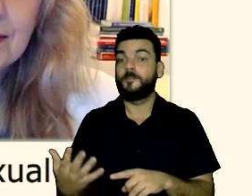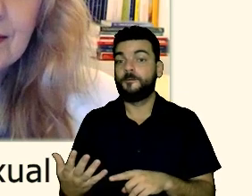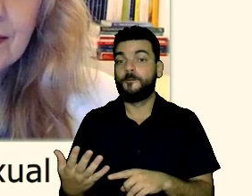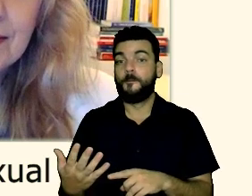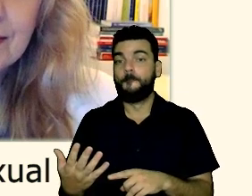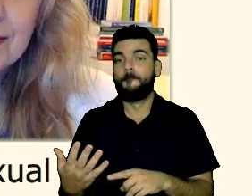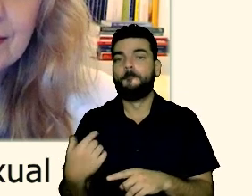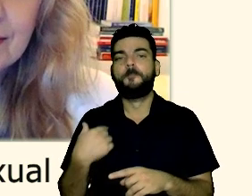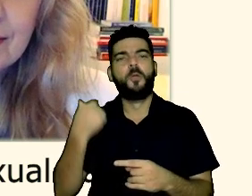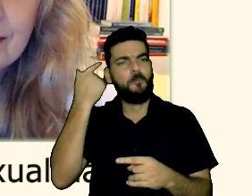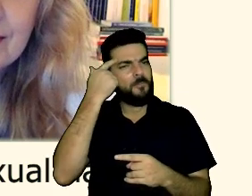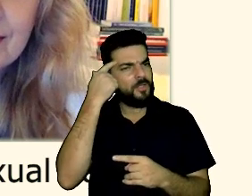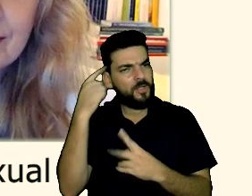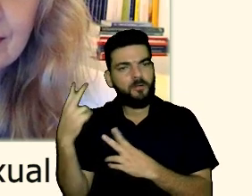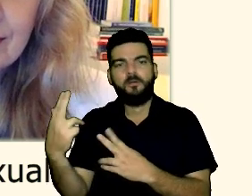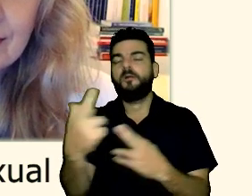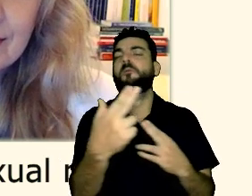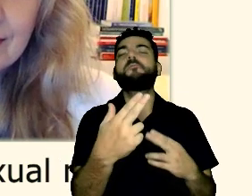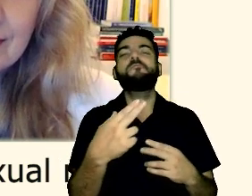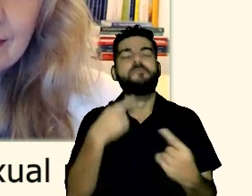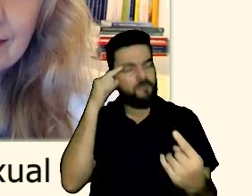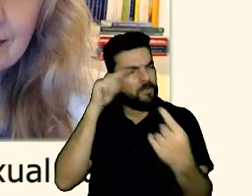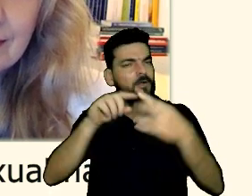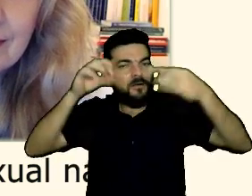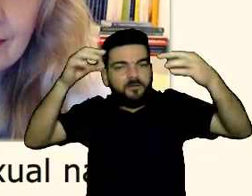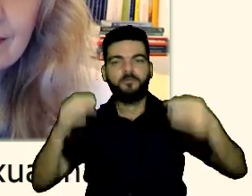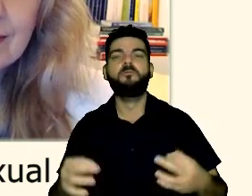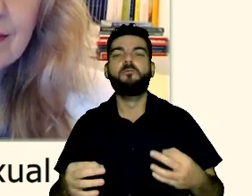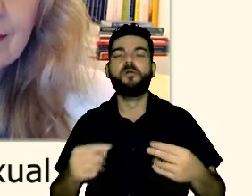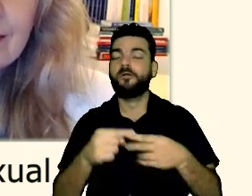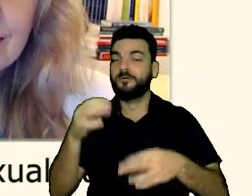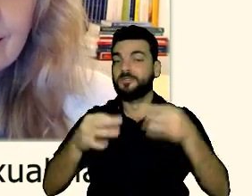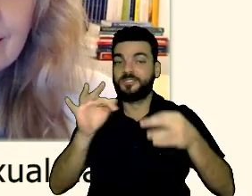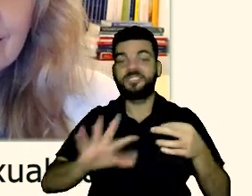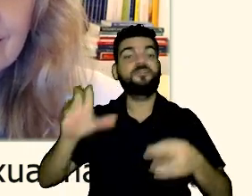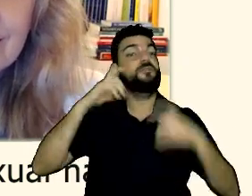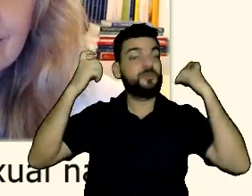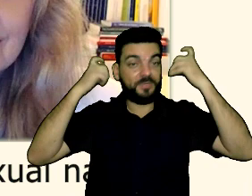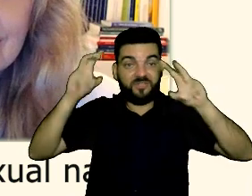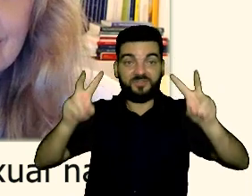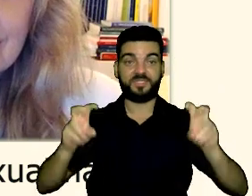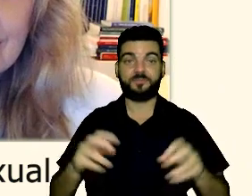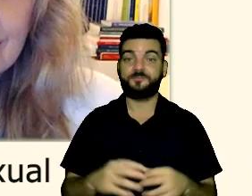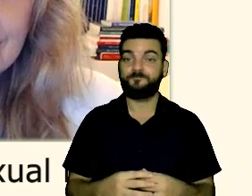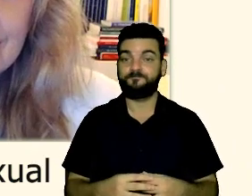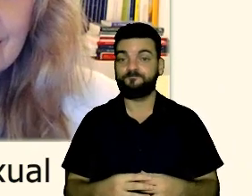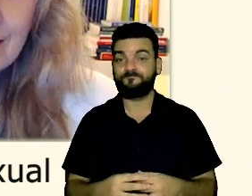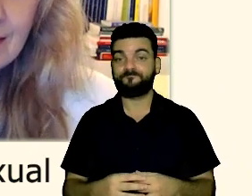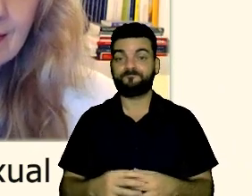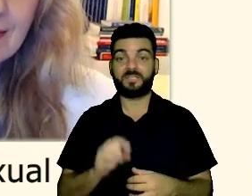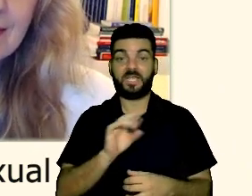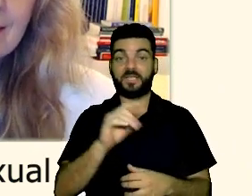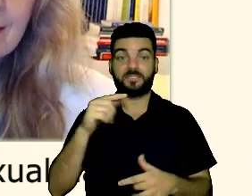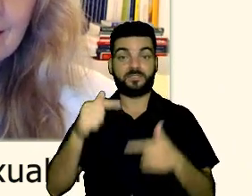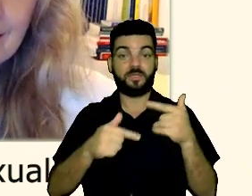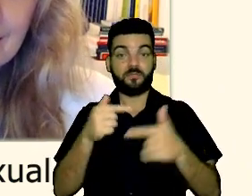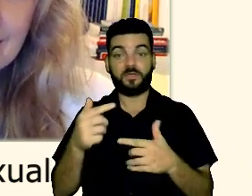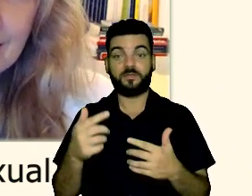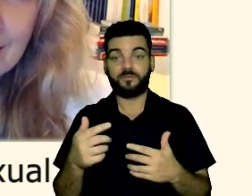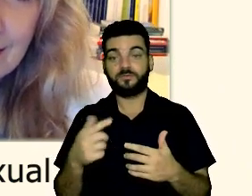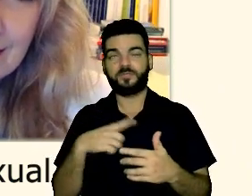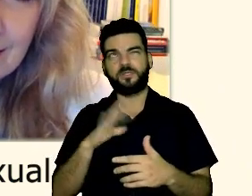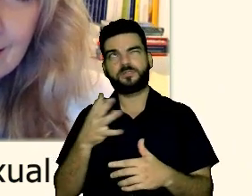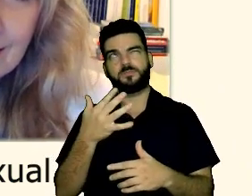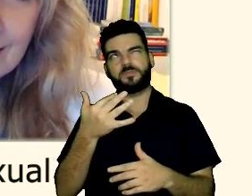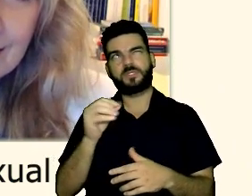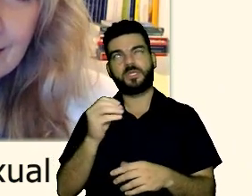Eu pretendo aqui trazer um pouquinho das falas para a nossa realidade, né? Já começo dizendo que ambas as falas têm total relação